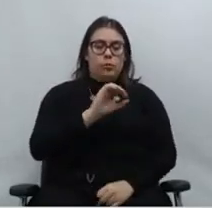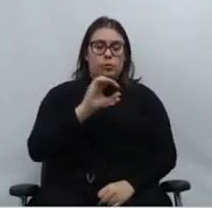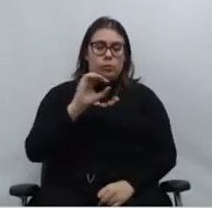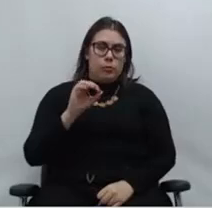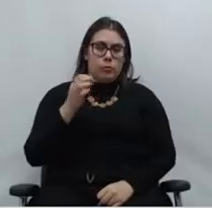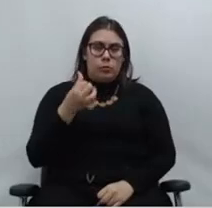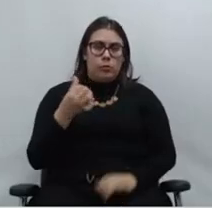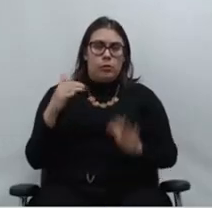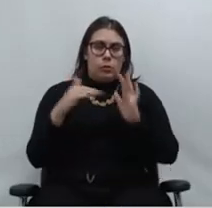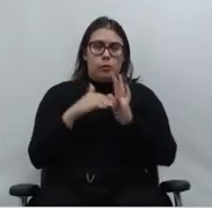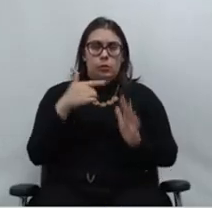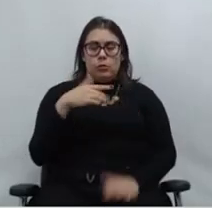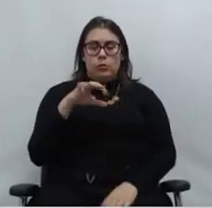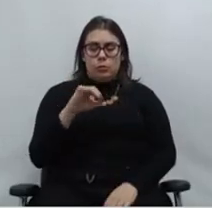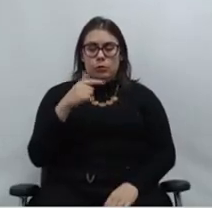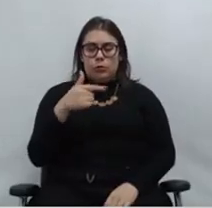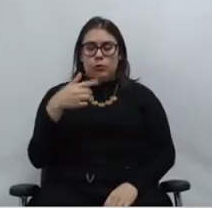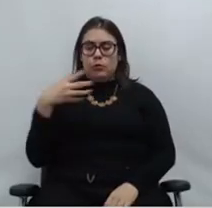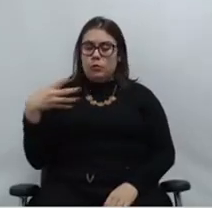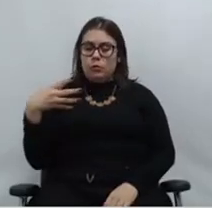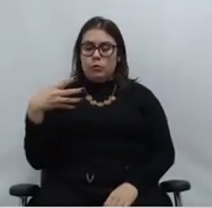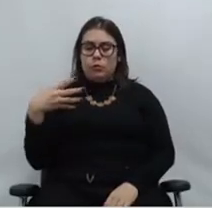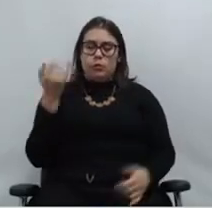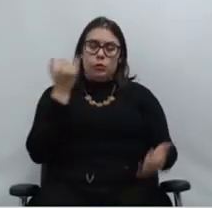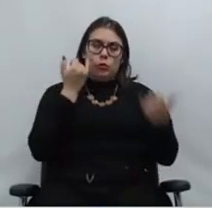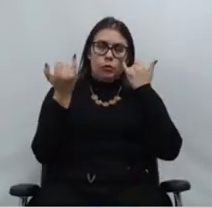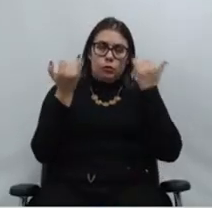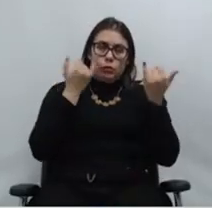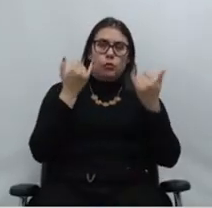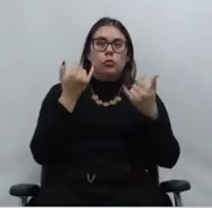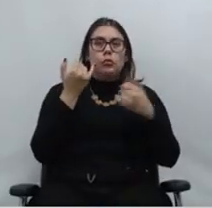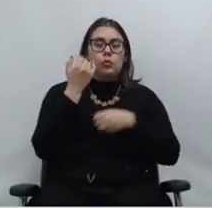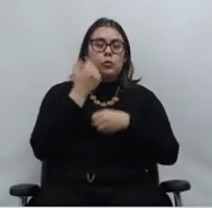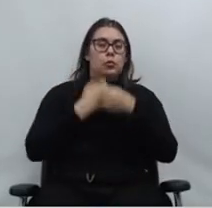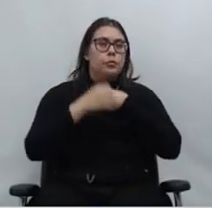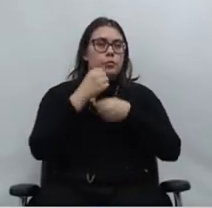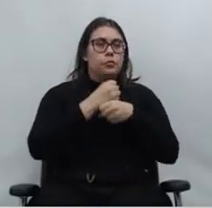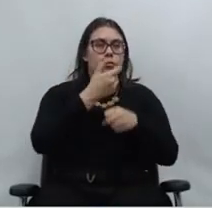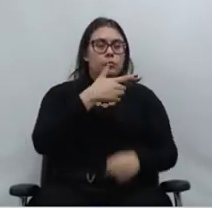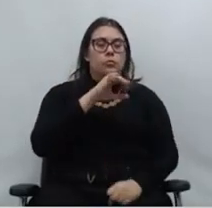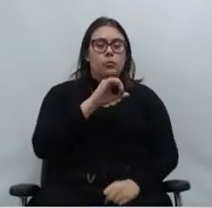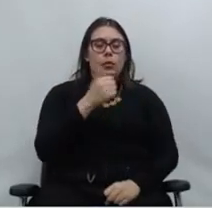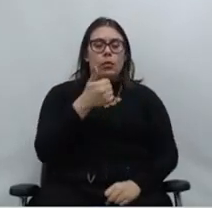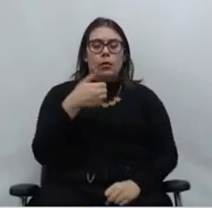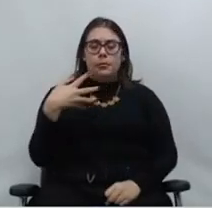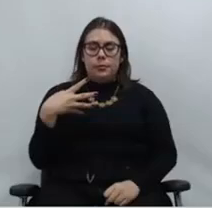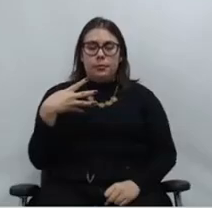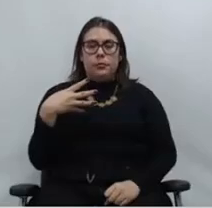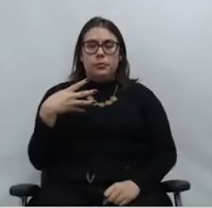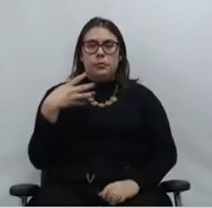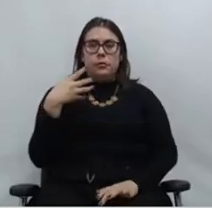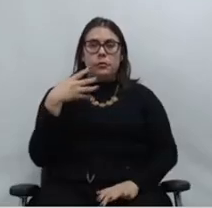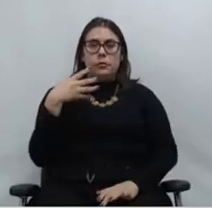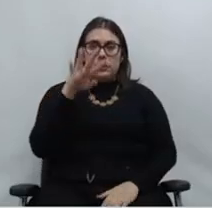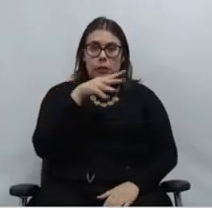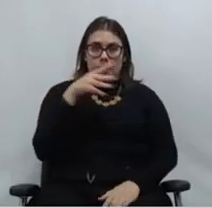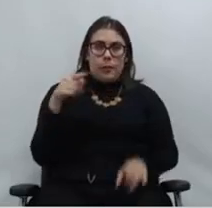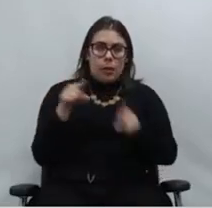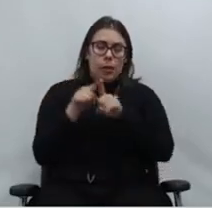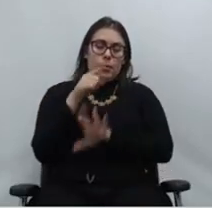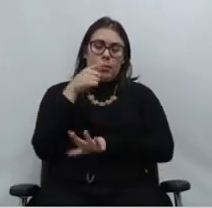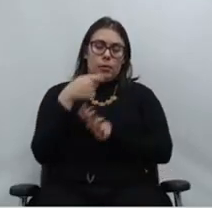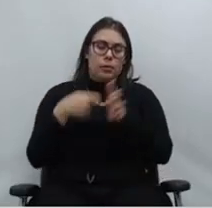2024. Foi informado que essas informações apenas a partir de 2014, elas foram fornecidas tanto em tabelas quanto de forma escrita,